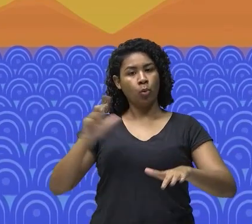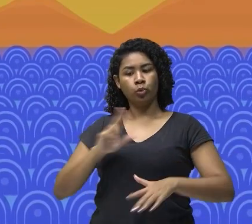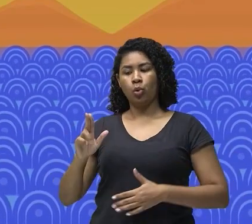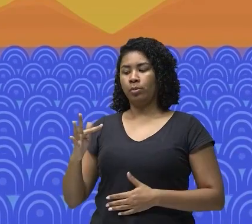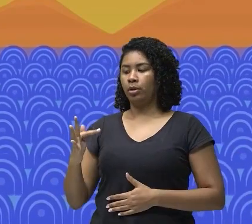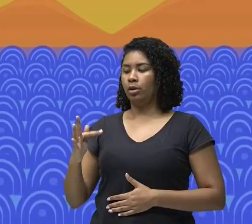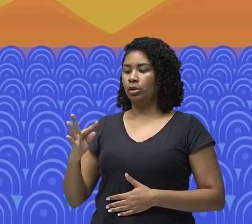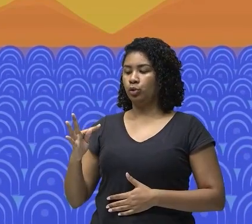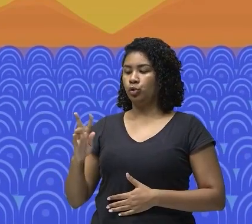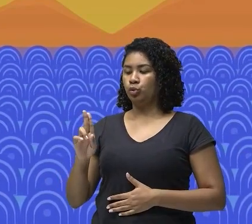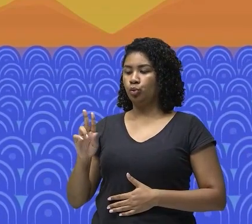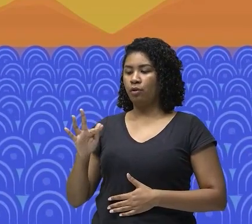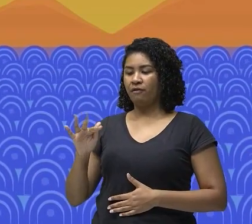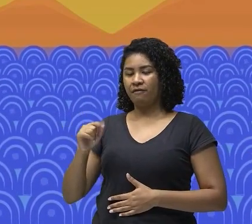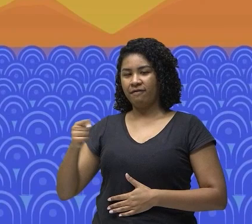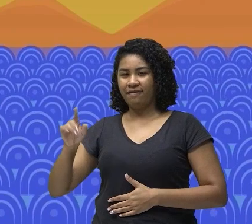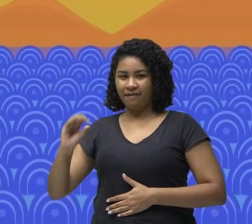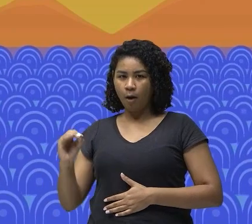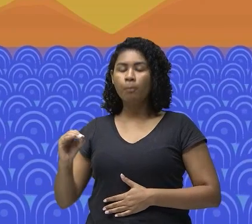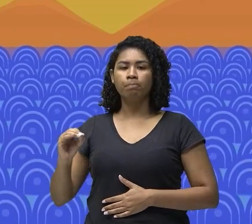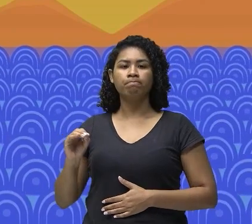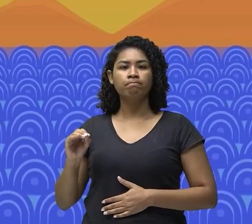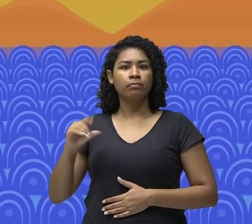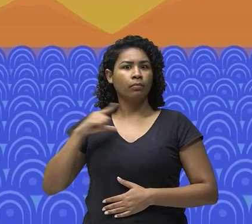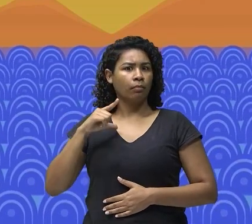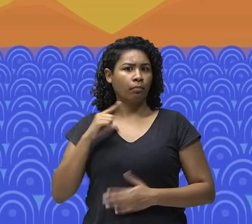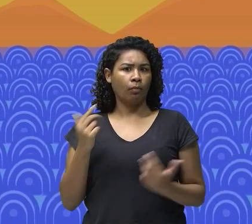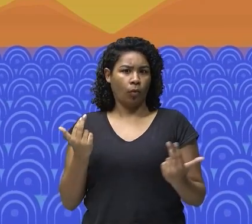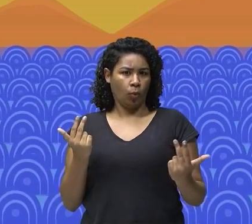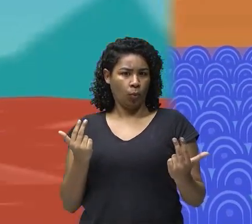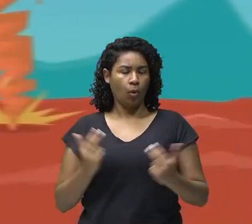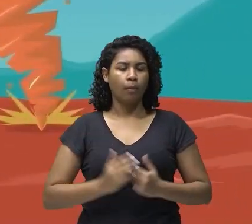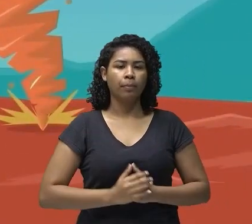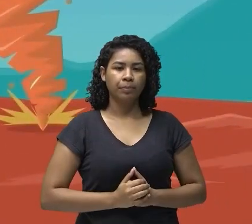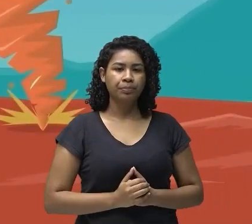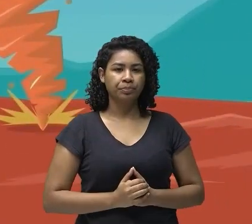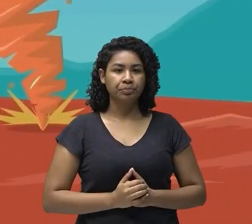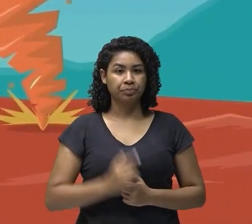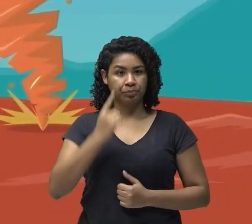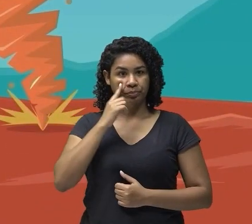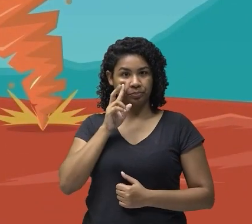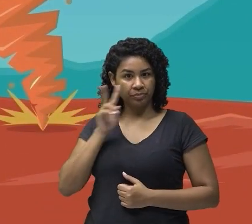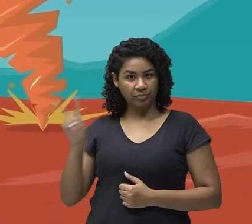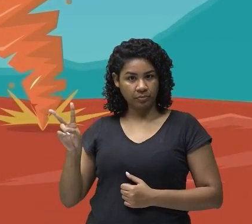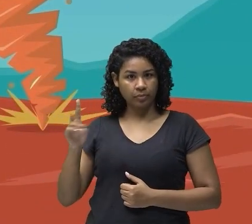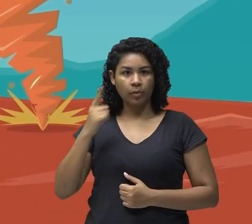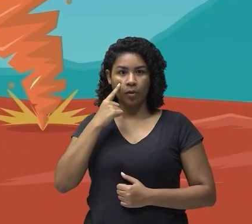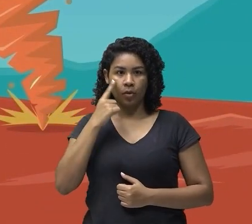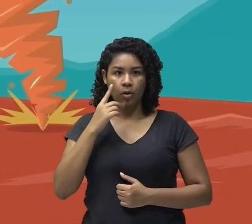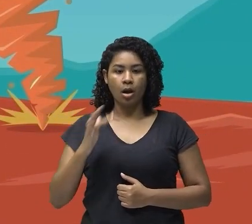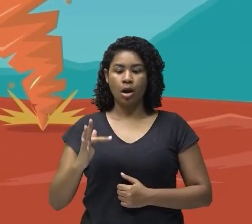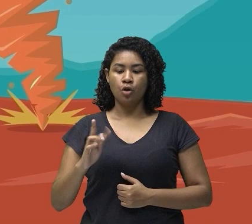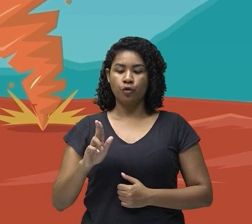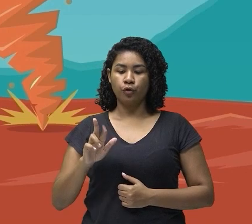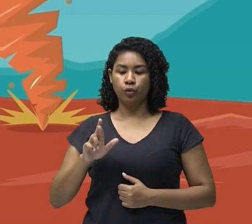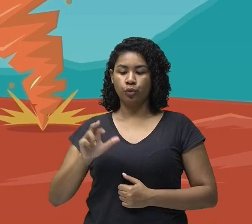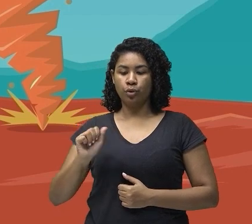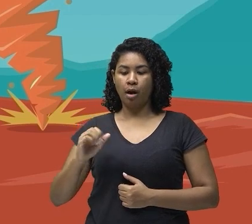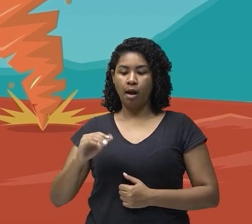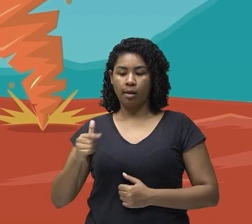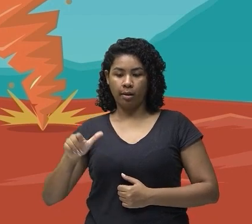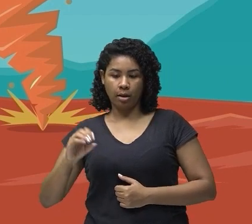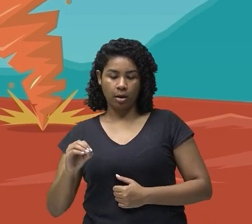desses fenômenos meteorológicos é a mesma das chuvas. Vale lembrar que furacão e tornado são fenômenos